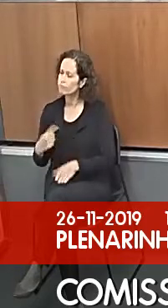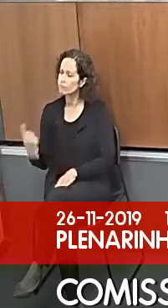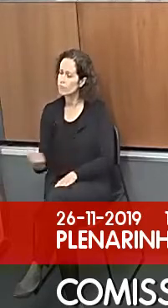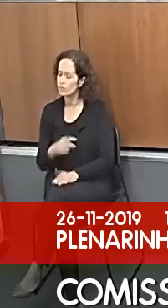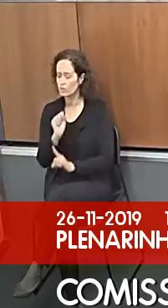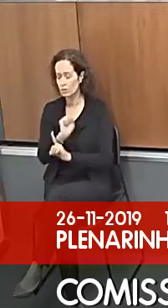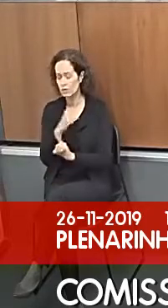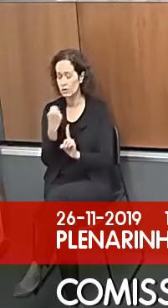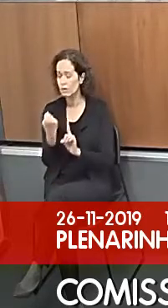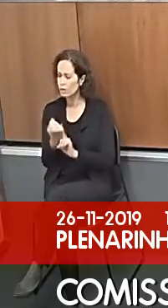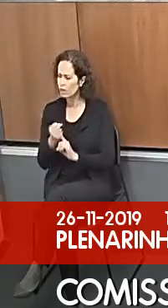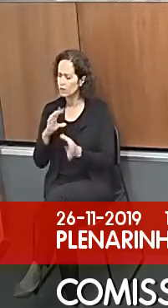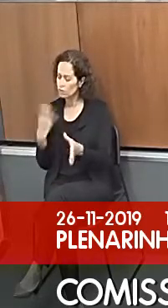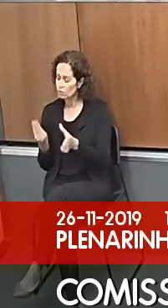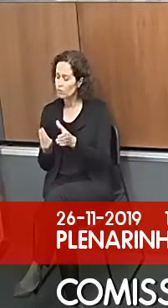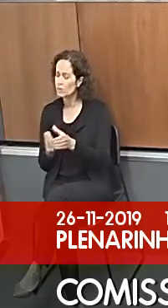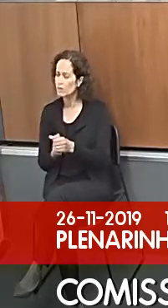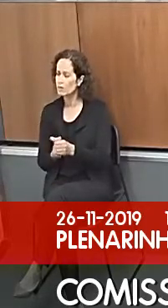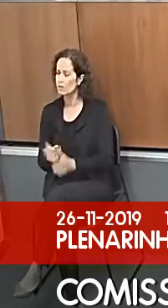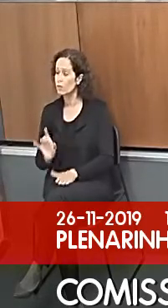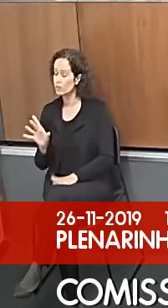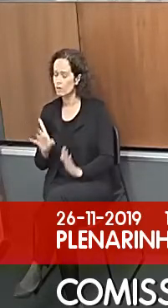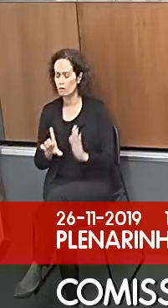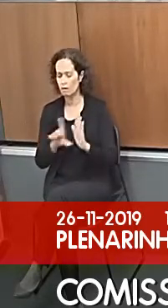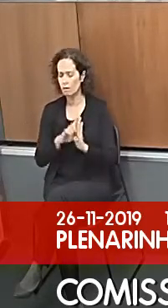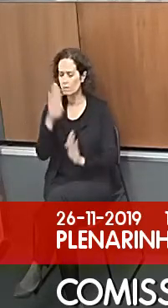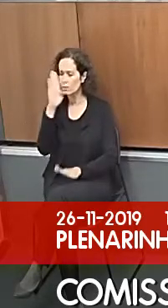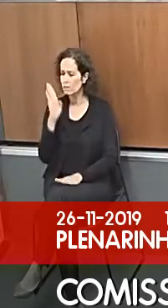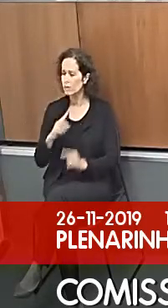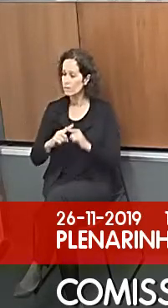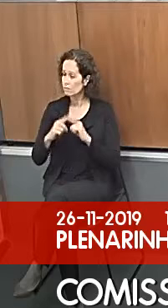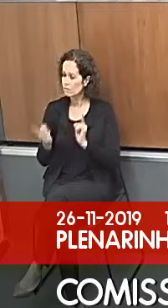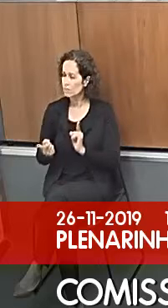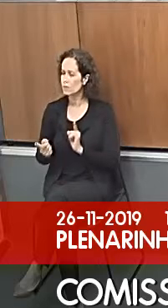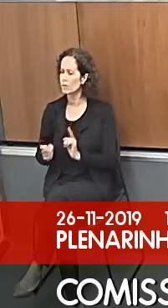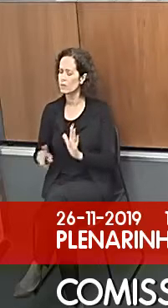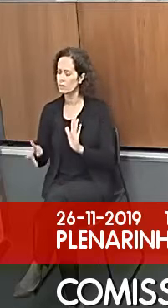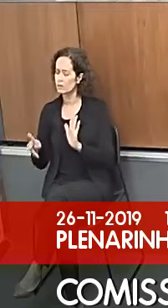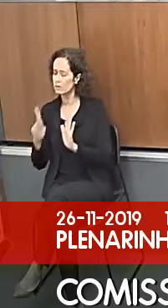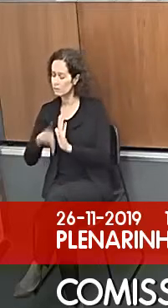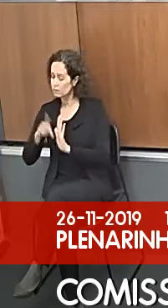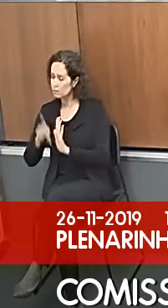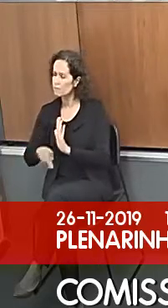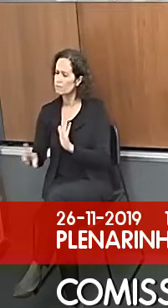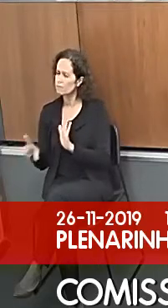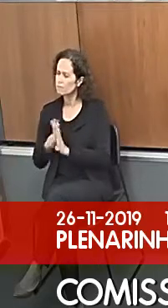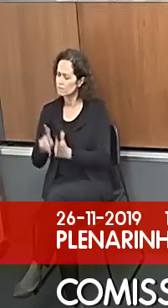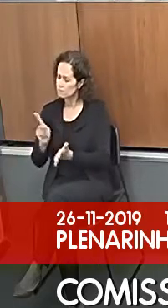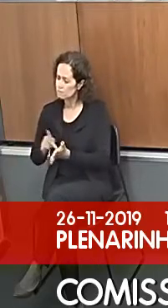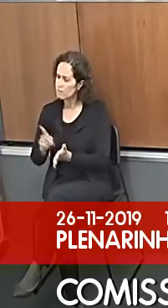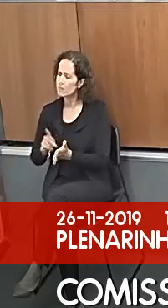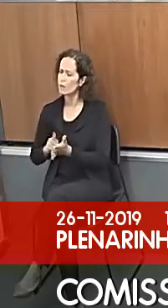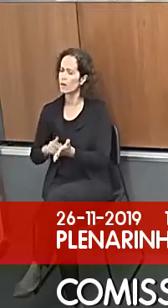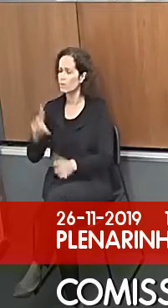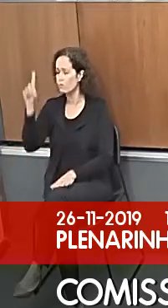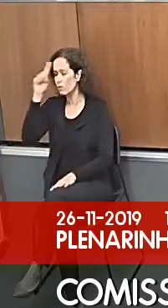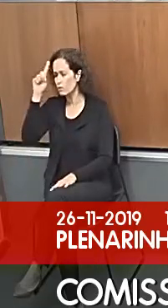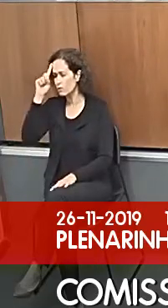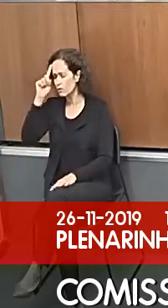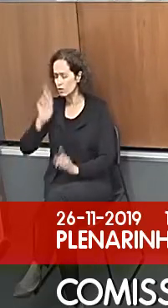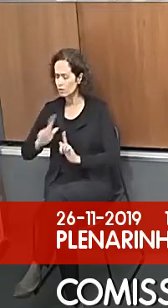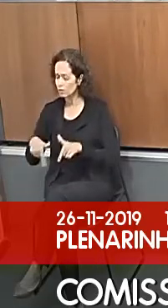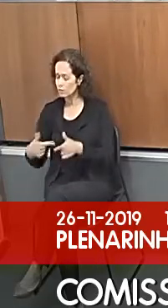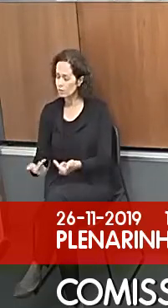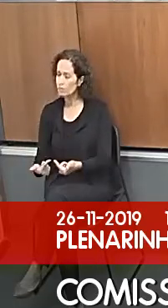nossa sociedade inclusiva não só na lei brasileira, mas inclusiva na prática, no dia a dia. E ações como a que a gente